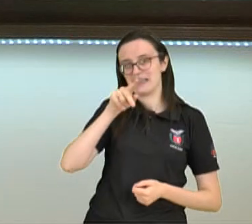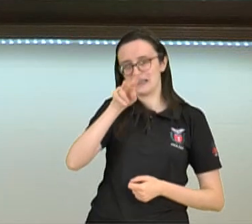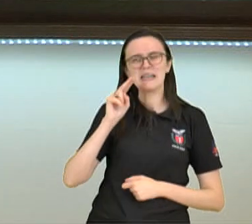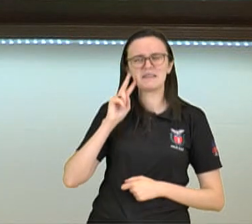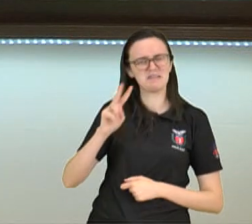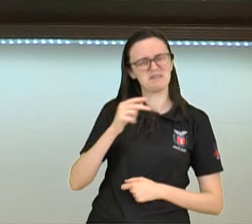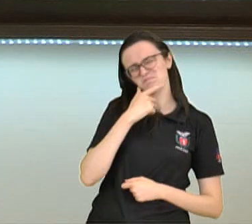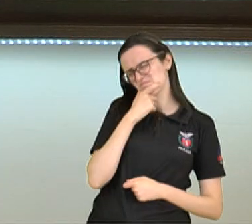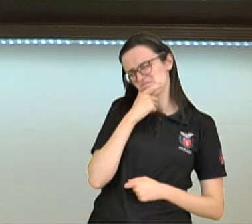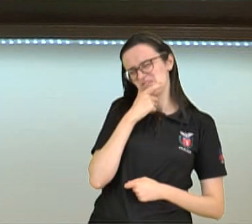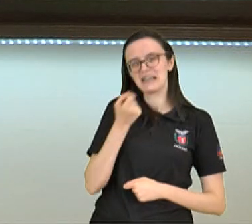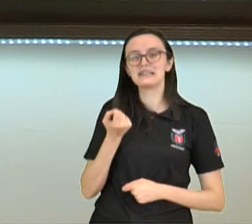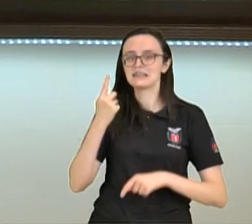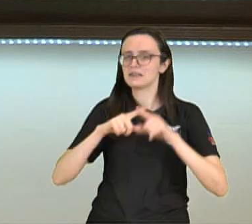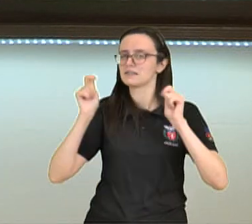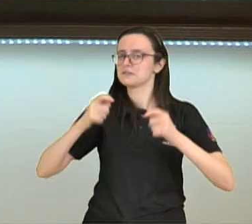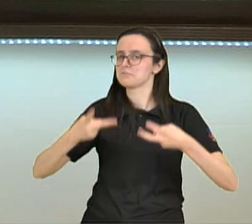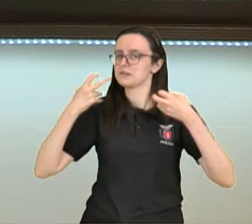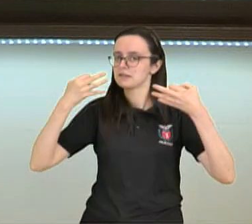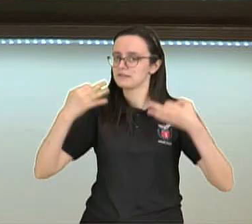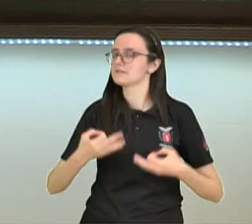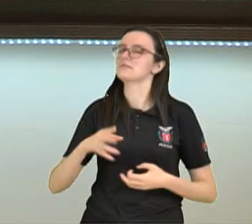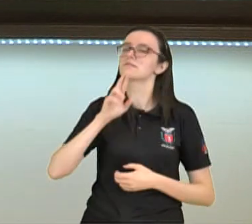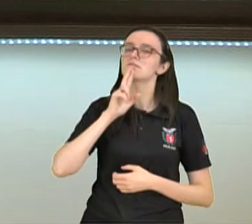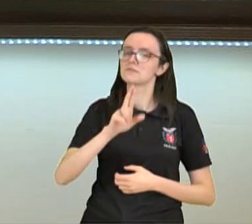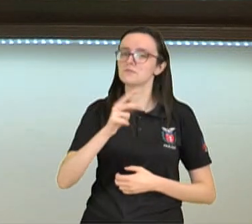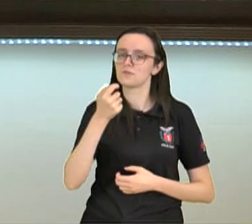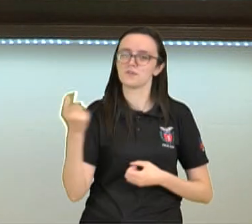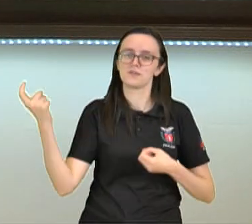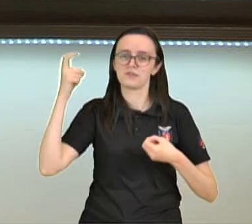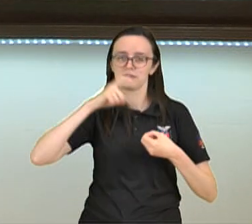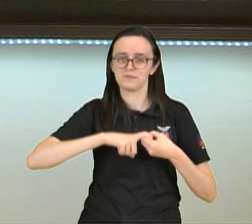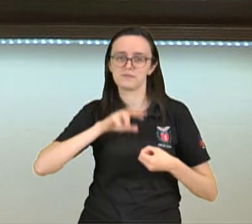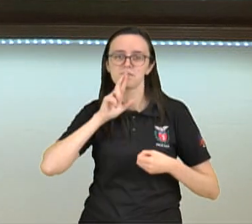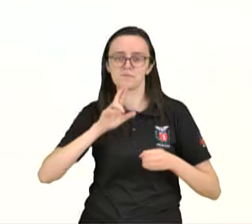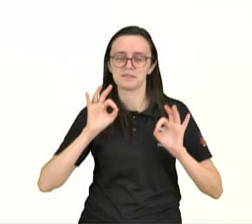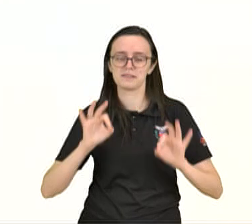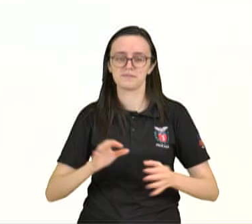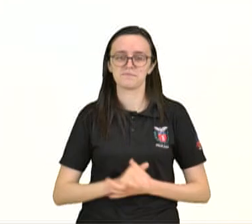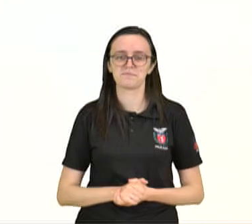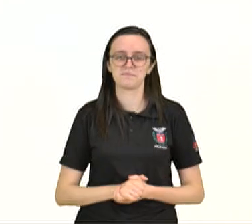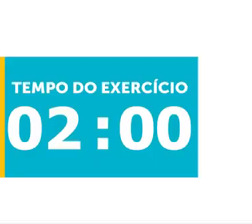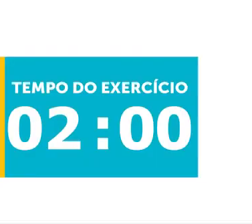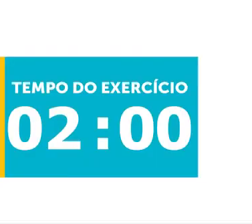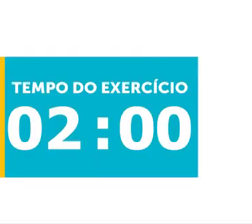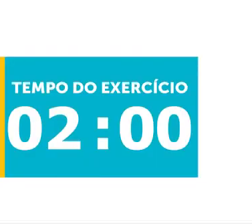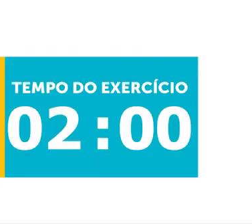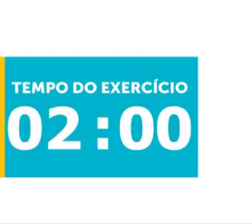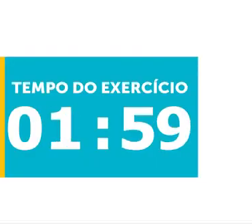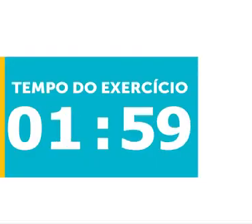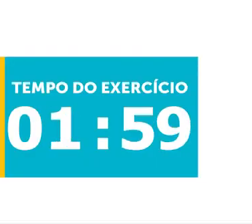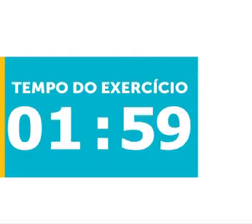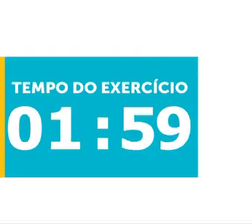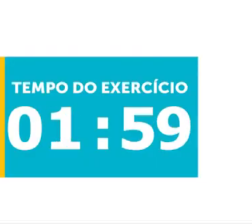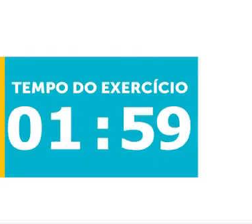já percebe qual que é a correta ali. Então vai lá, responde que logo, logo eu chego com a resposta correta.